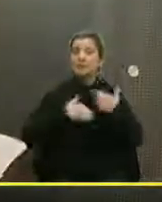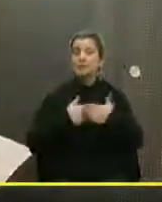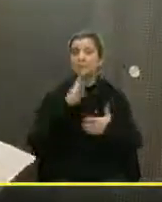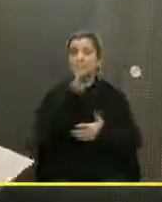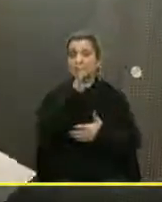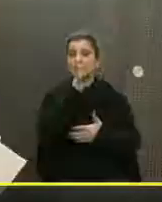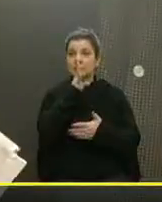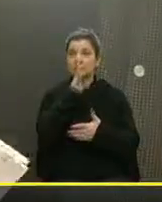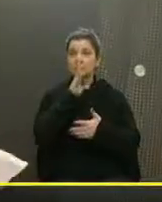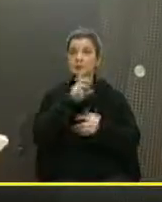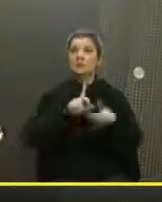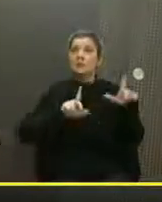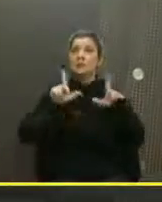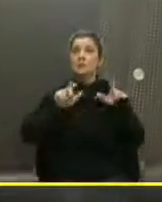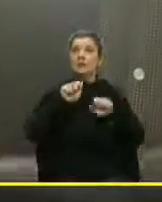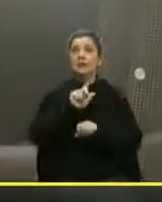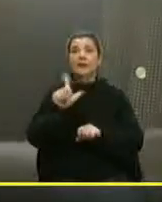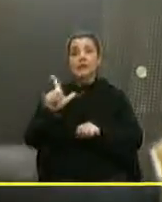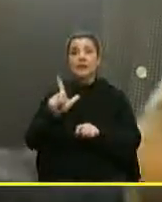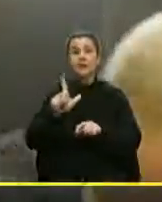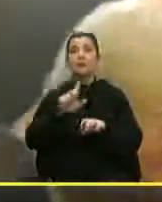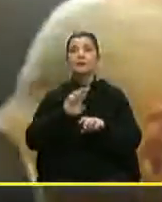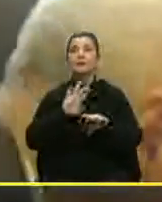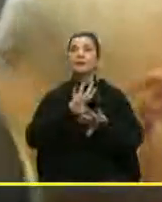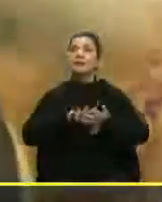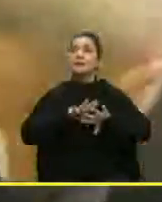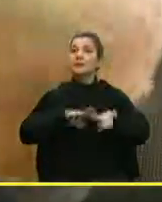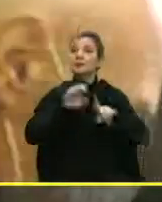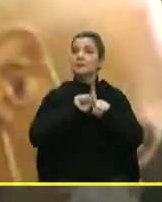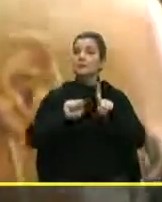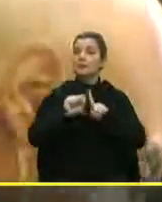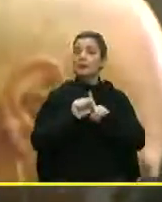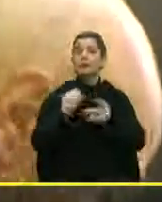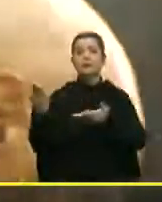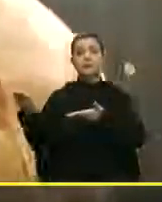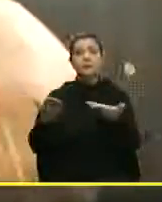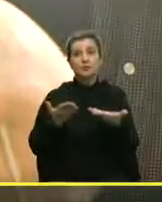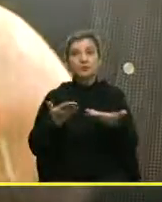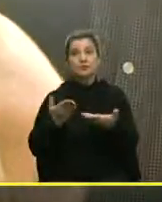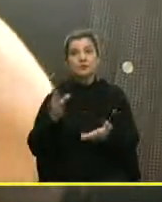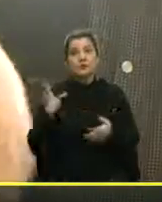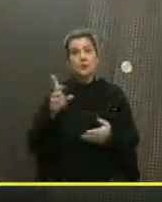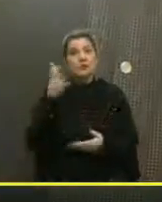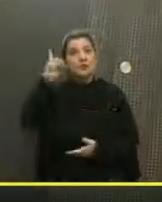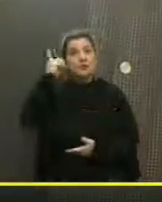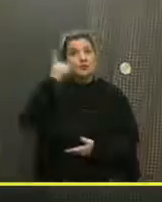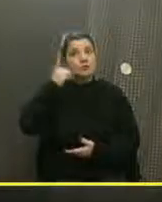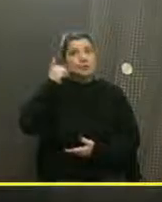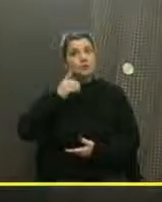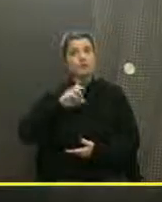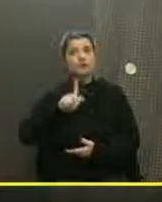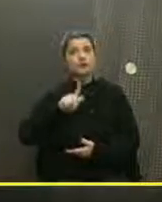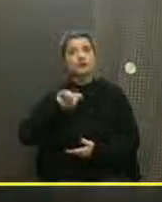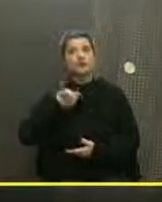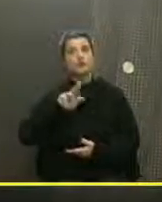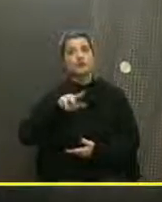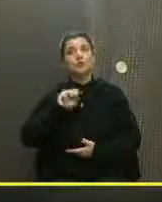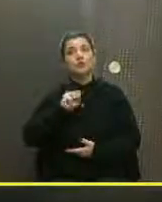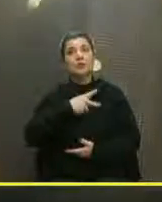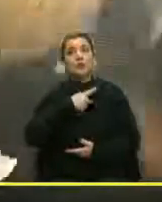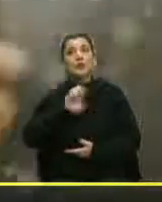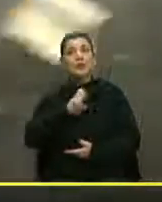sociais convidamos neste momento a fazer uso da palavra o senhor Deputado Giuseppe riesgo proponente do